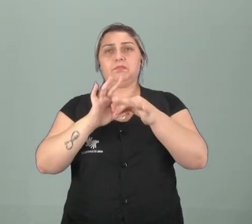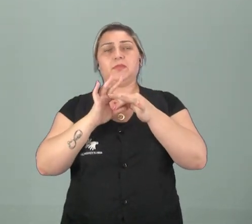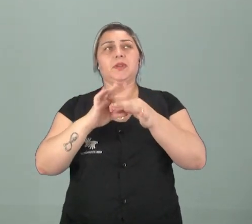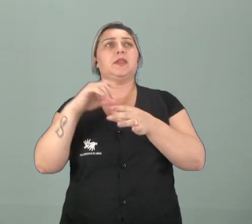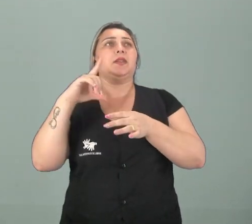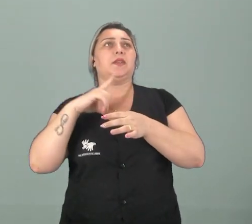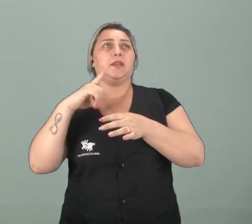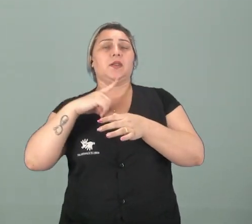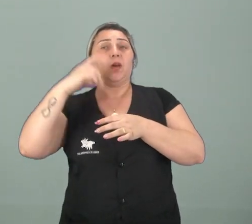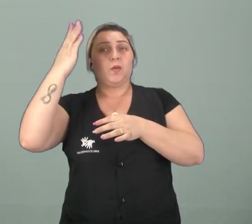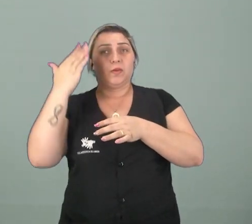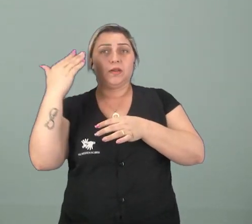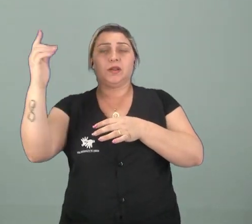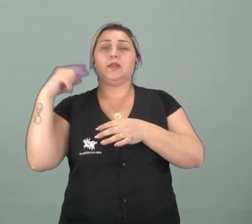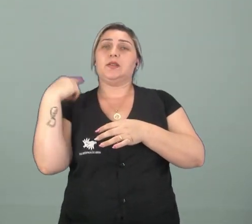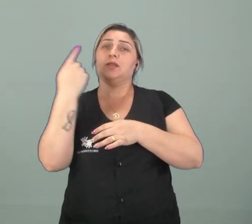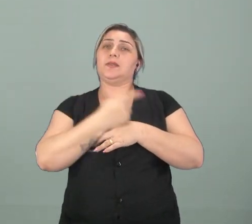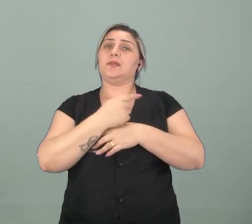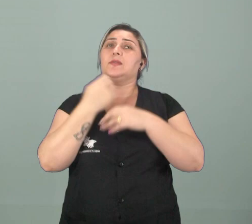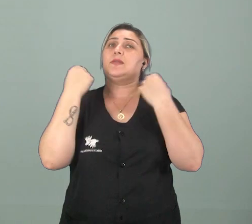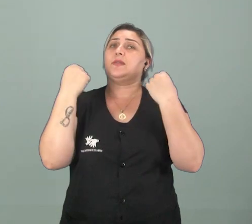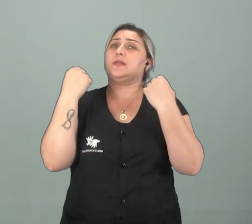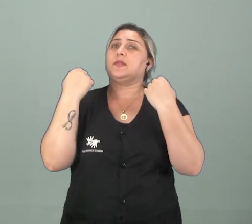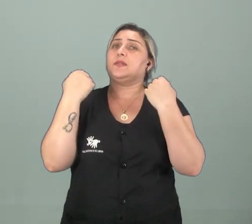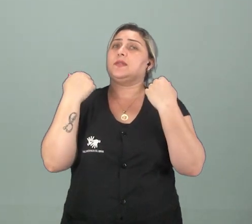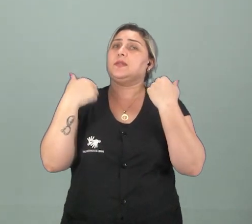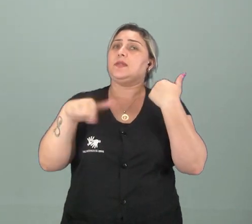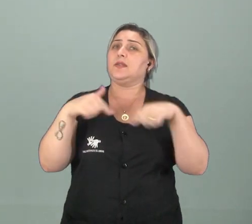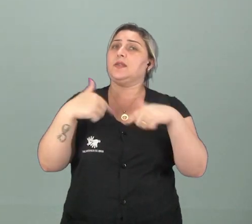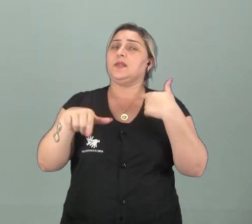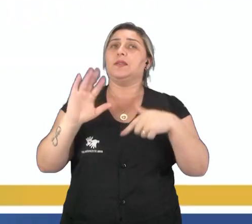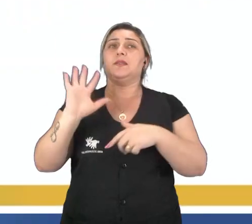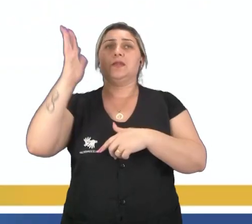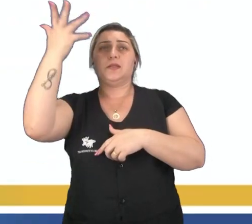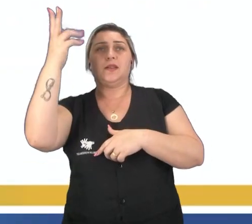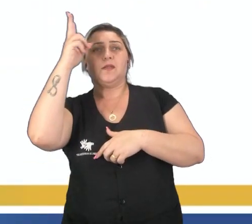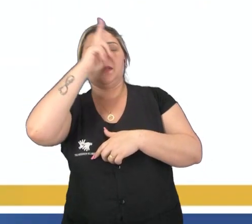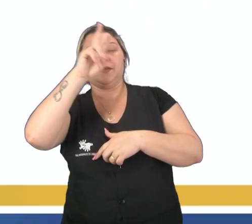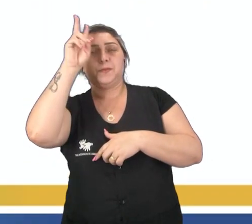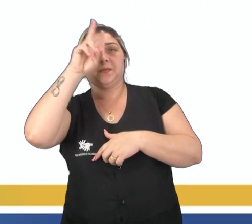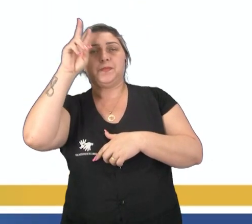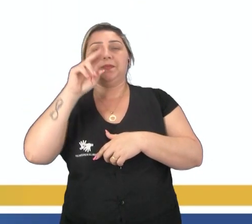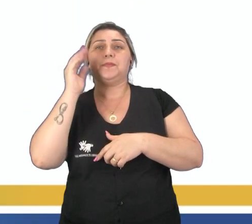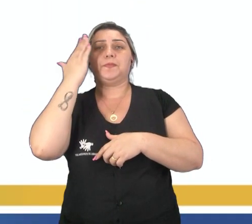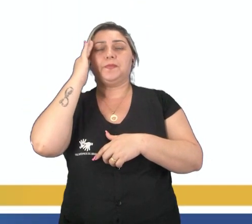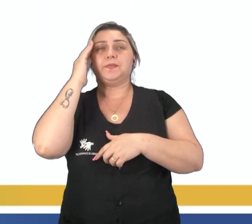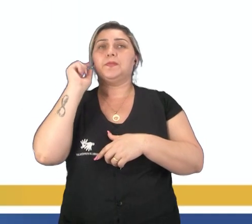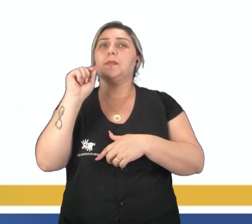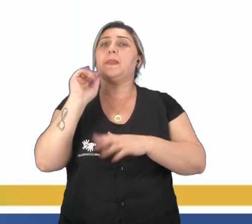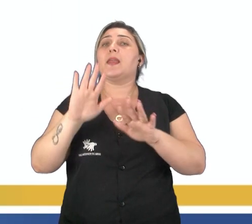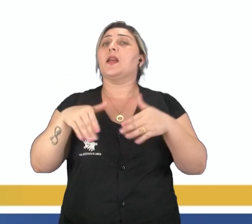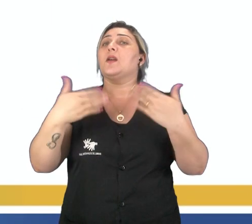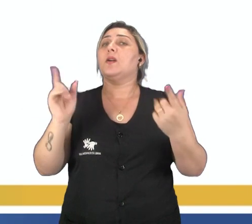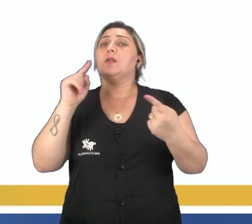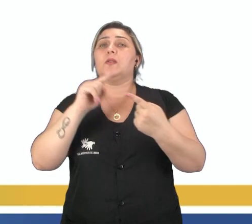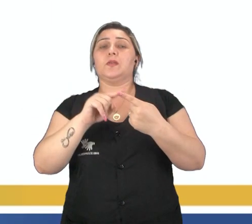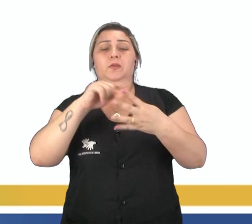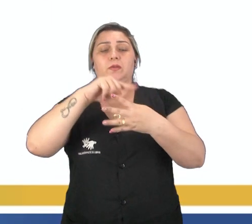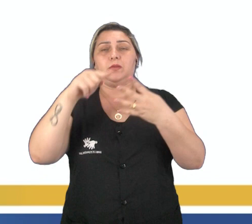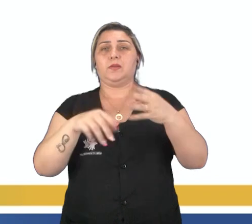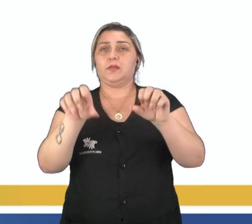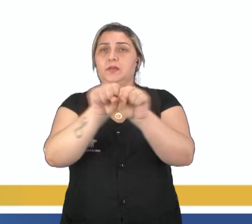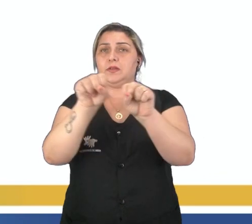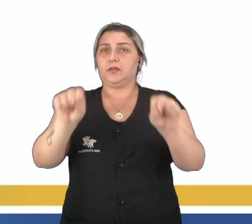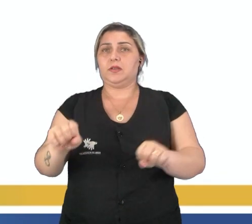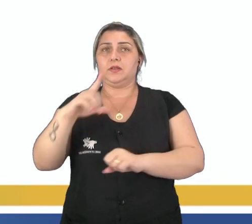nós teremos aí o sucesso das nossas atividades acontecendo. E aí vamos relembrar e vamos entender também qual que é a função dos principais